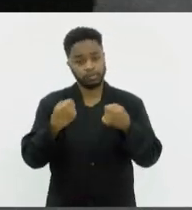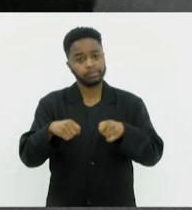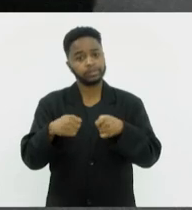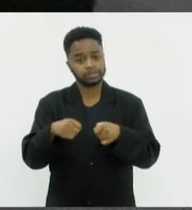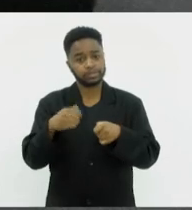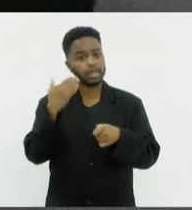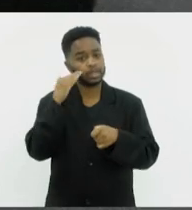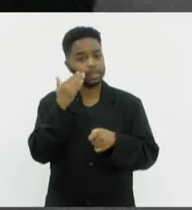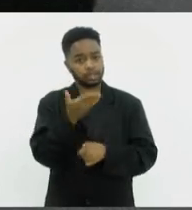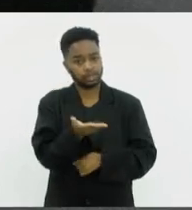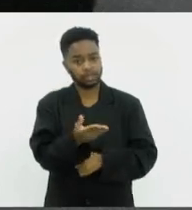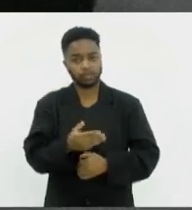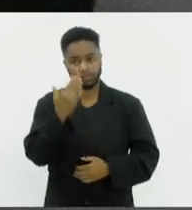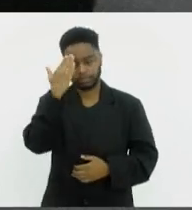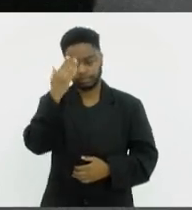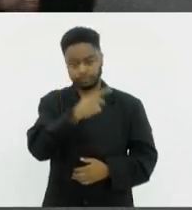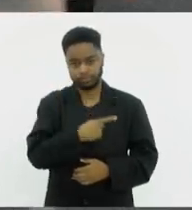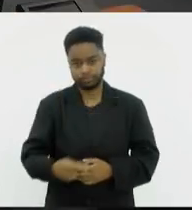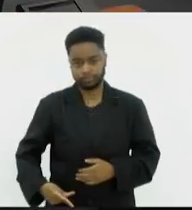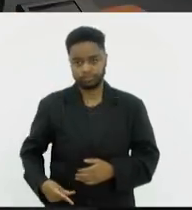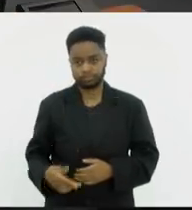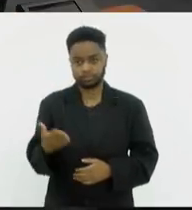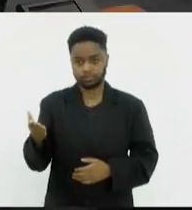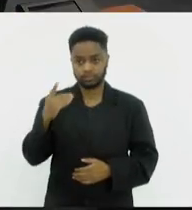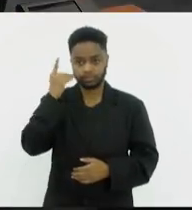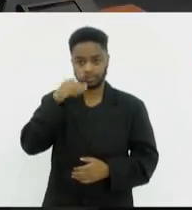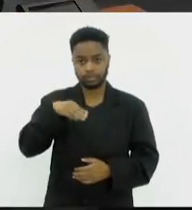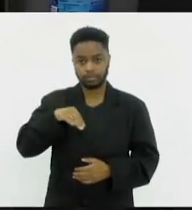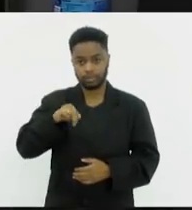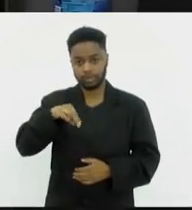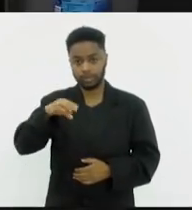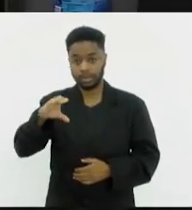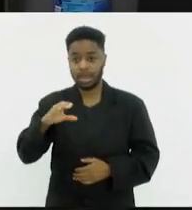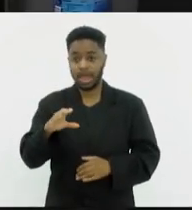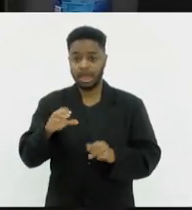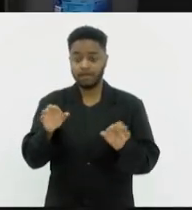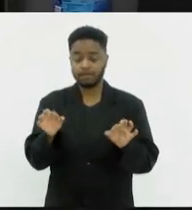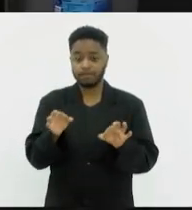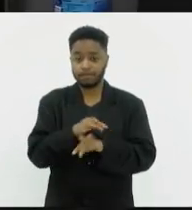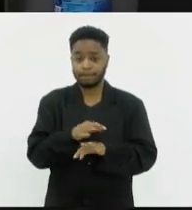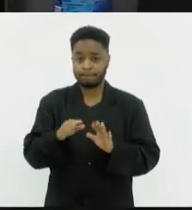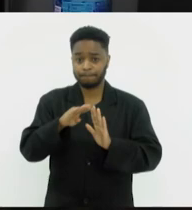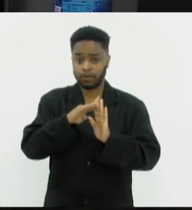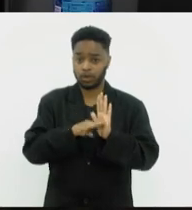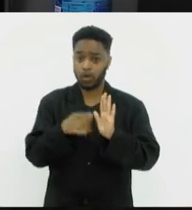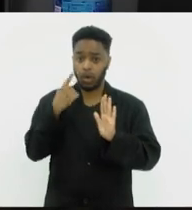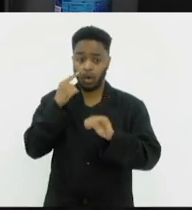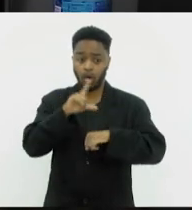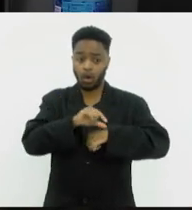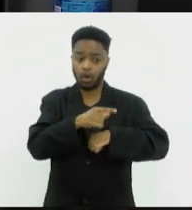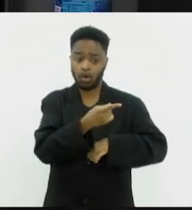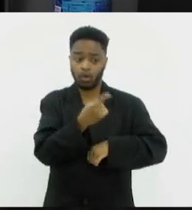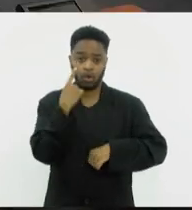Muito obrigada, muito senhor obrigado, presidente. Sou Carlos Mink, vamos terminar essa pauta, falar dali, olha a hora, olha a hora.